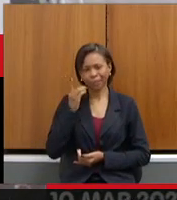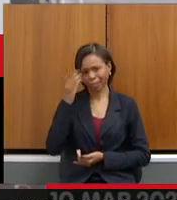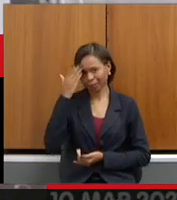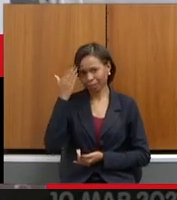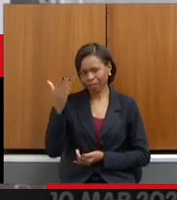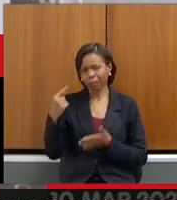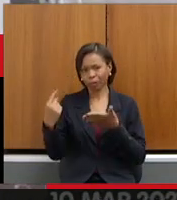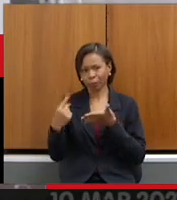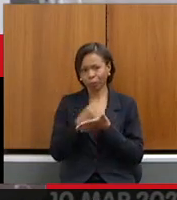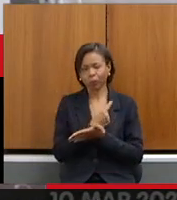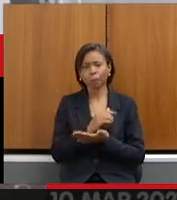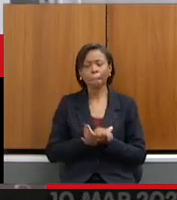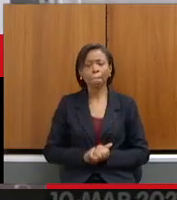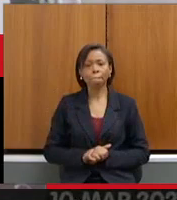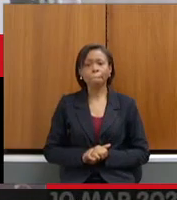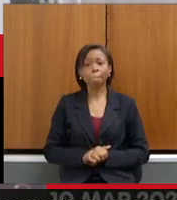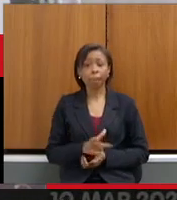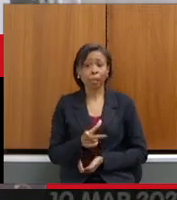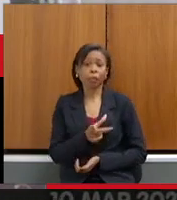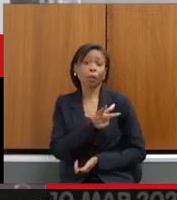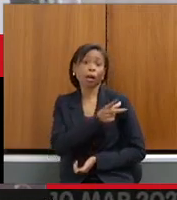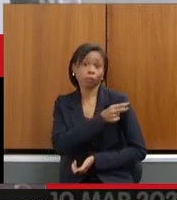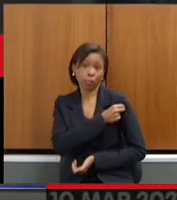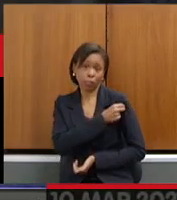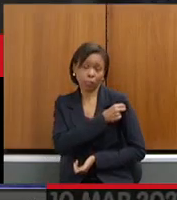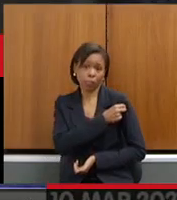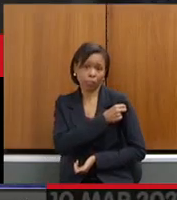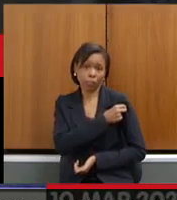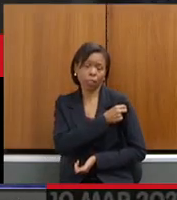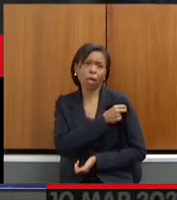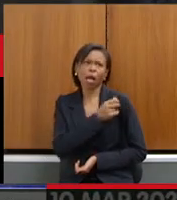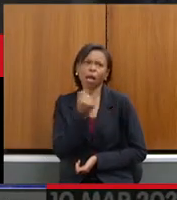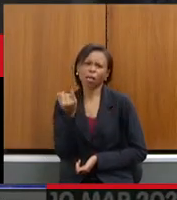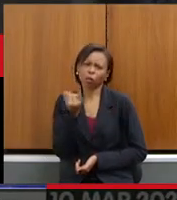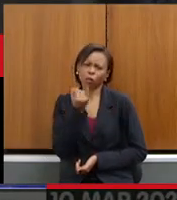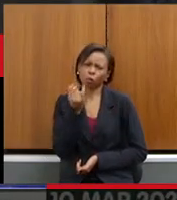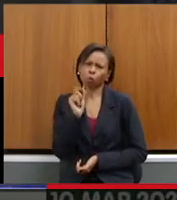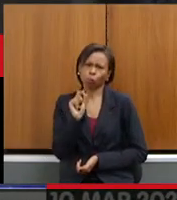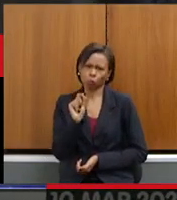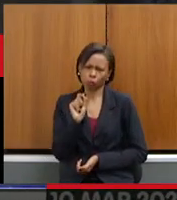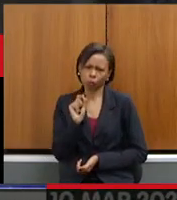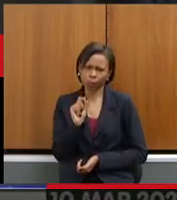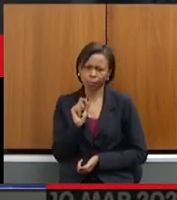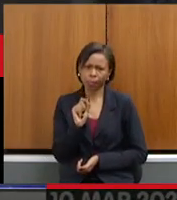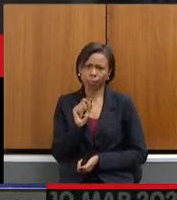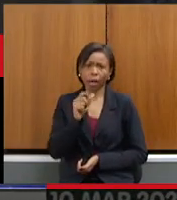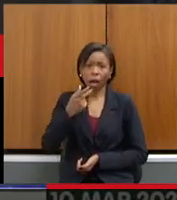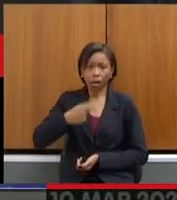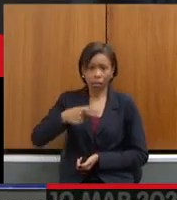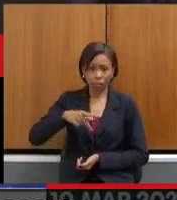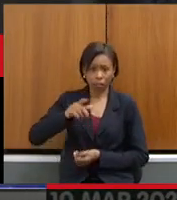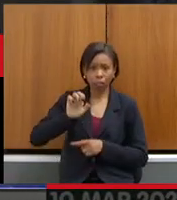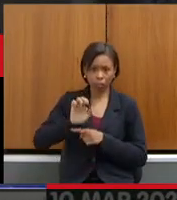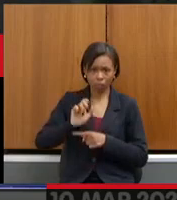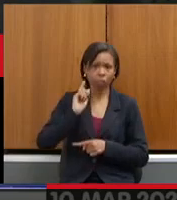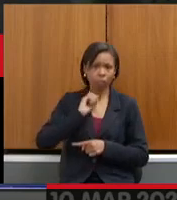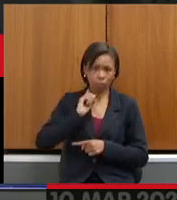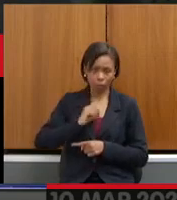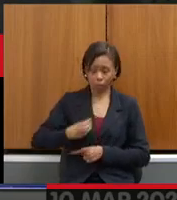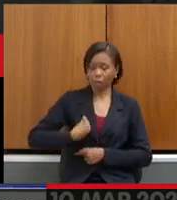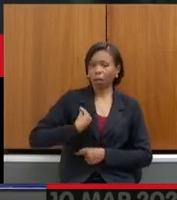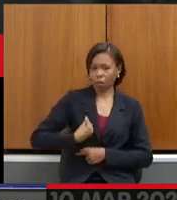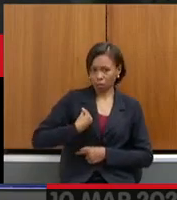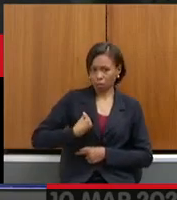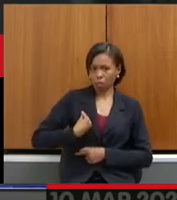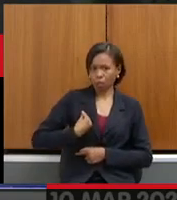em relação às vacinas é muito importante isso seja nos do Estado estamos participando